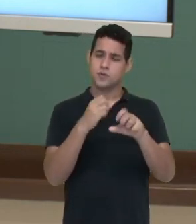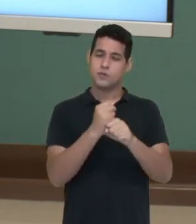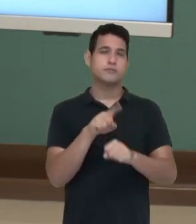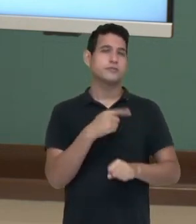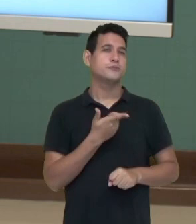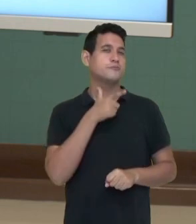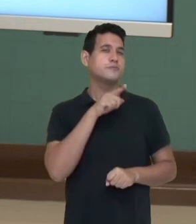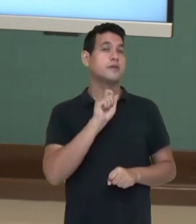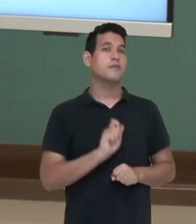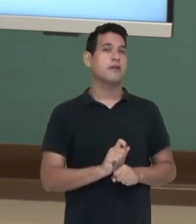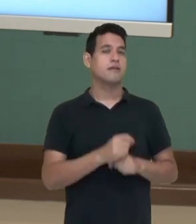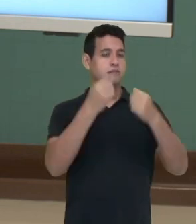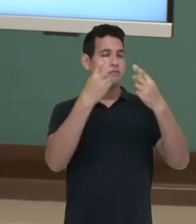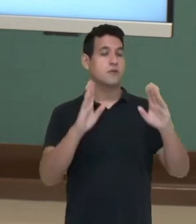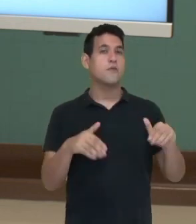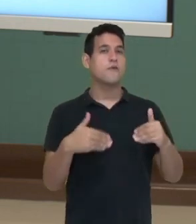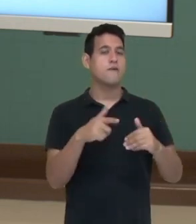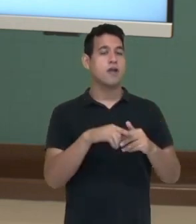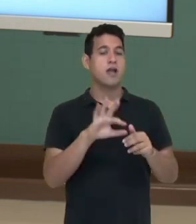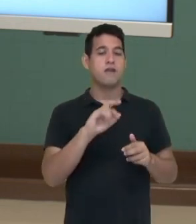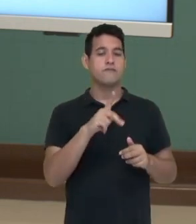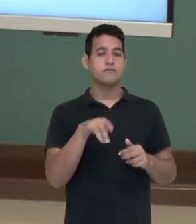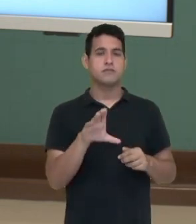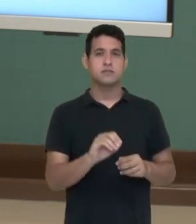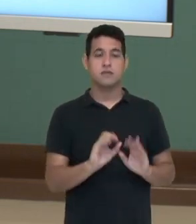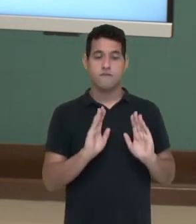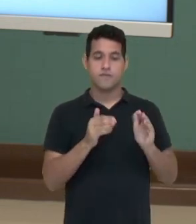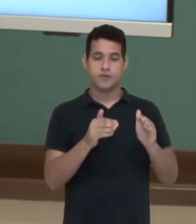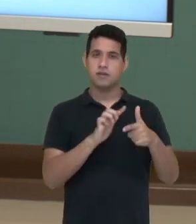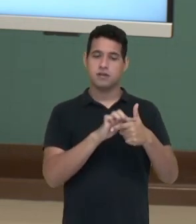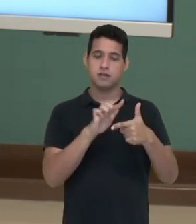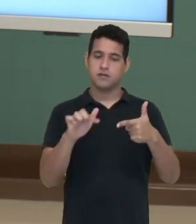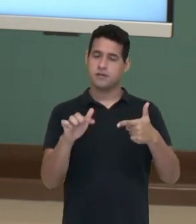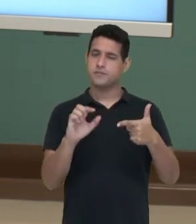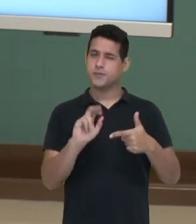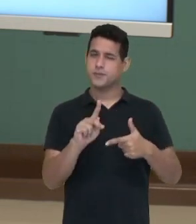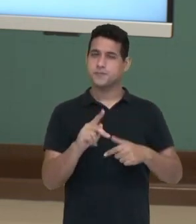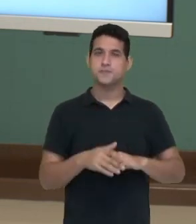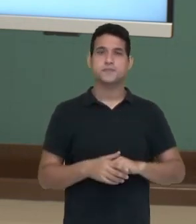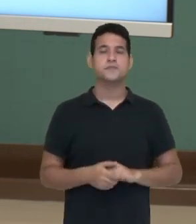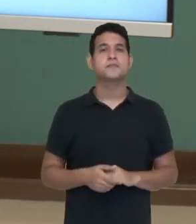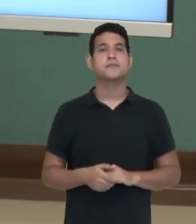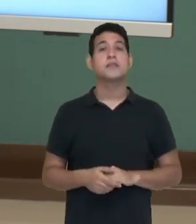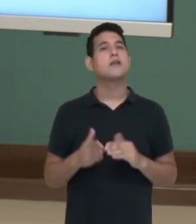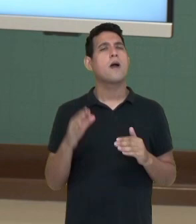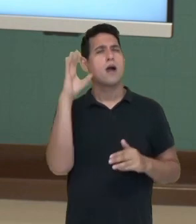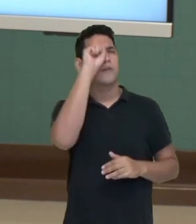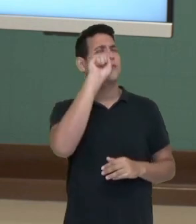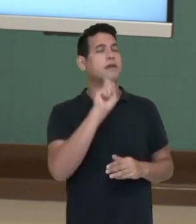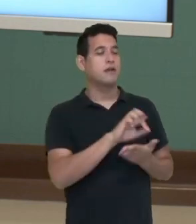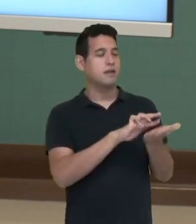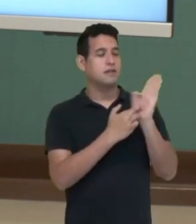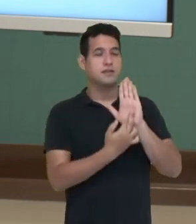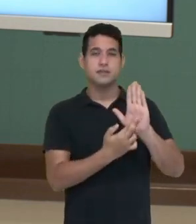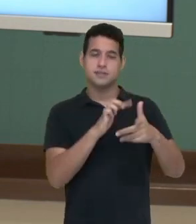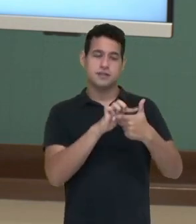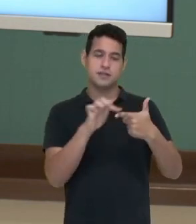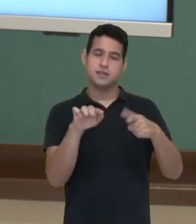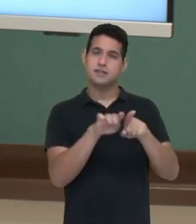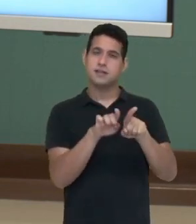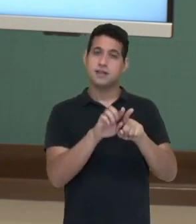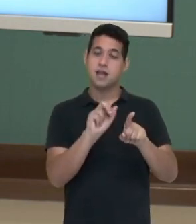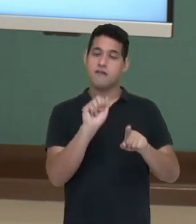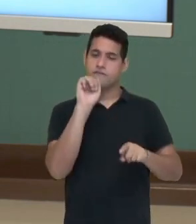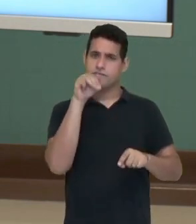conseguimos determinar qual é a função específica daquele gráfico. Ok? O que vimos? Representação gráfica da função